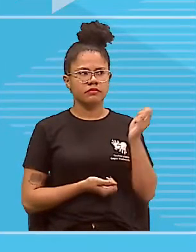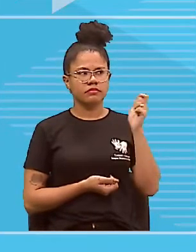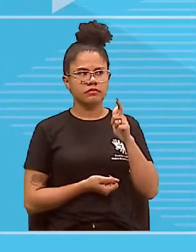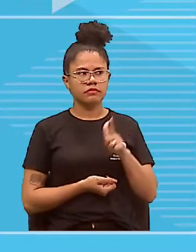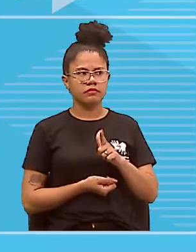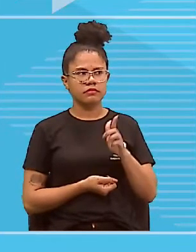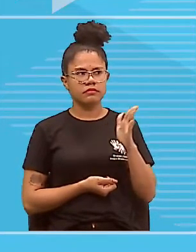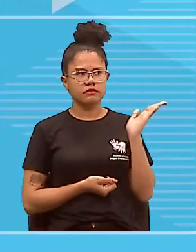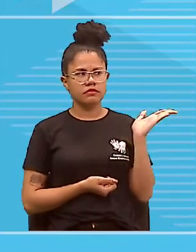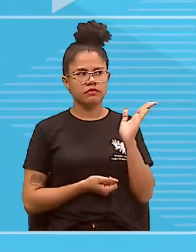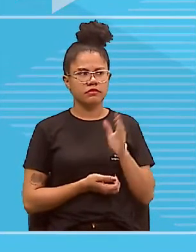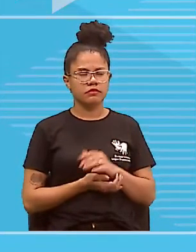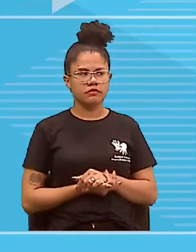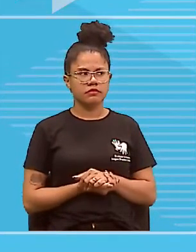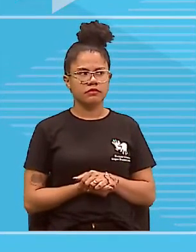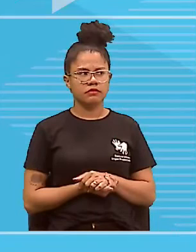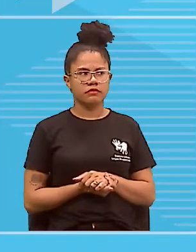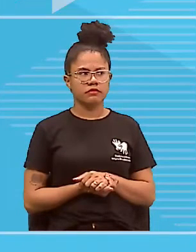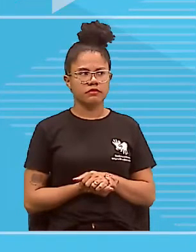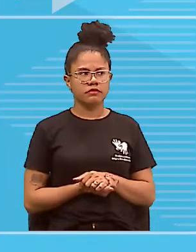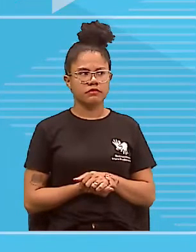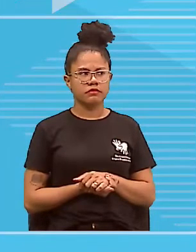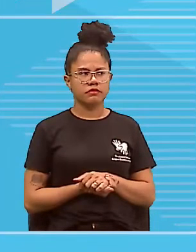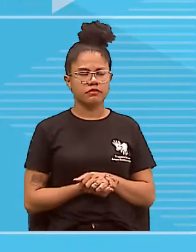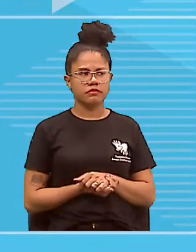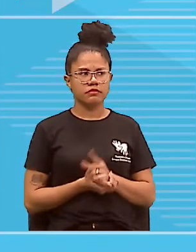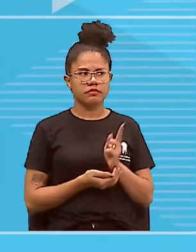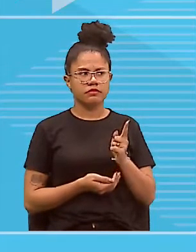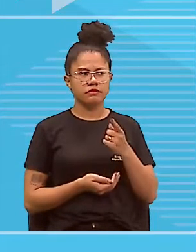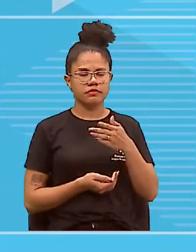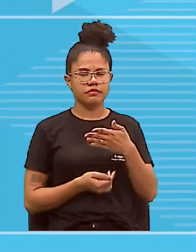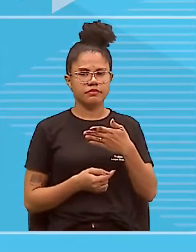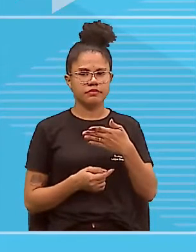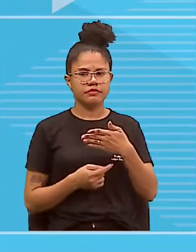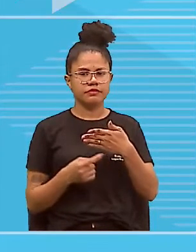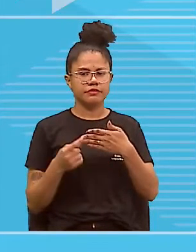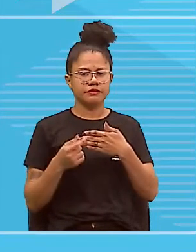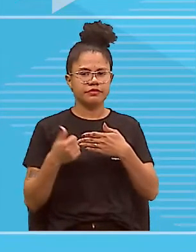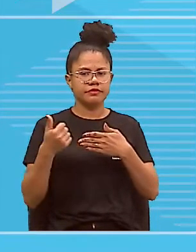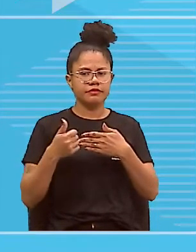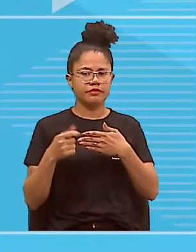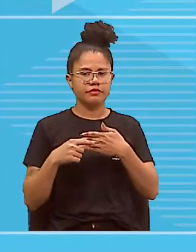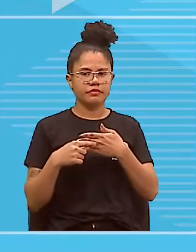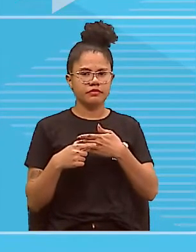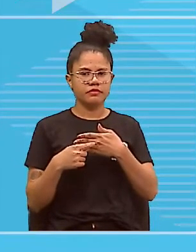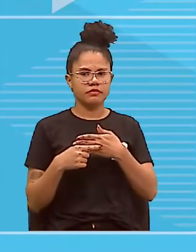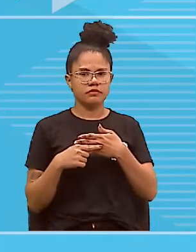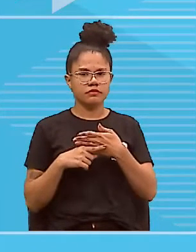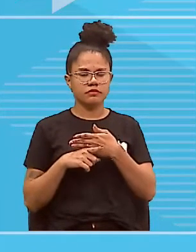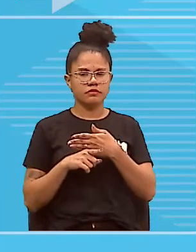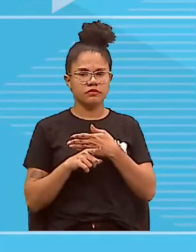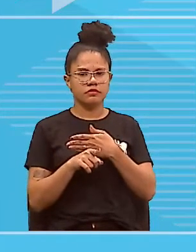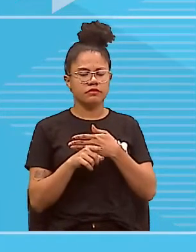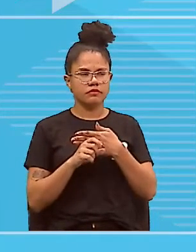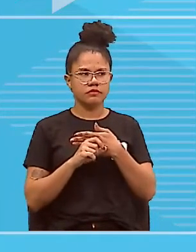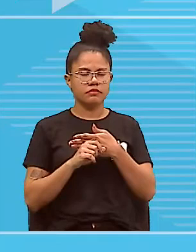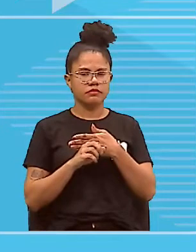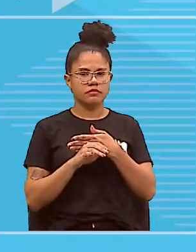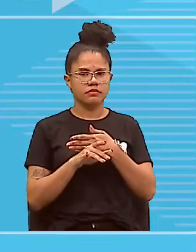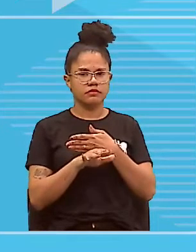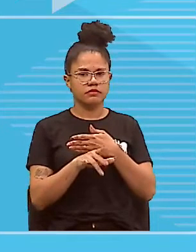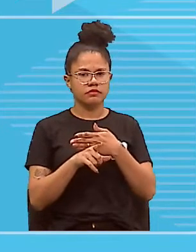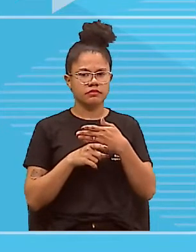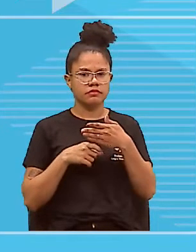vela essa luz contínua passou pelo primeiro obstáculo aconteceu